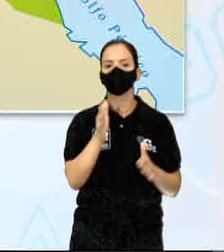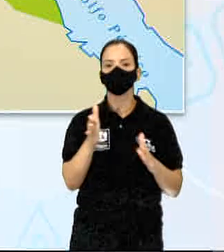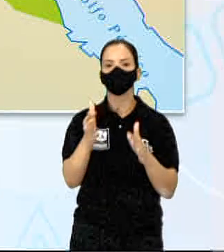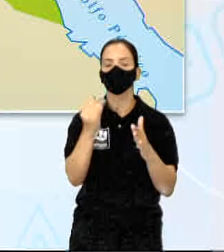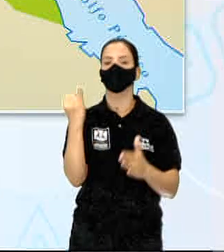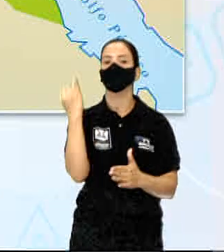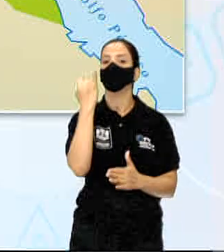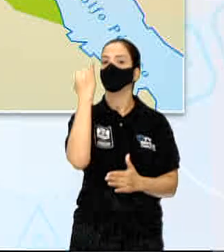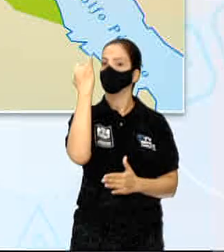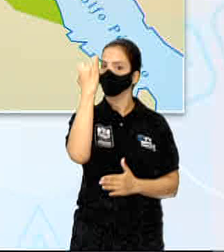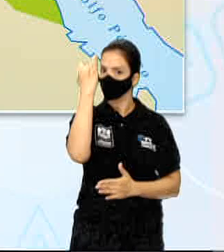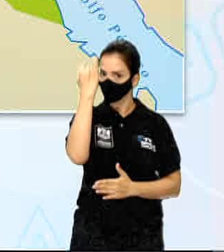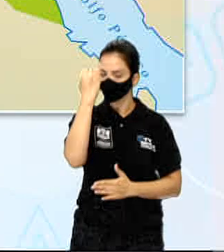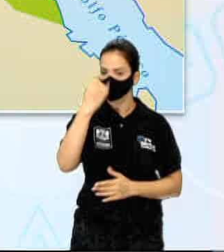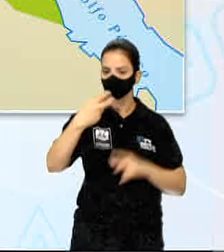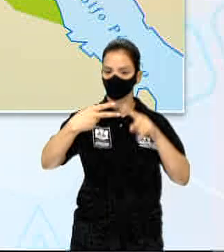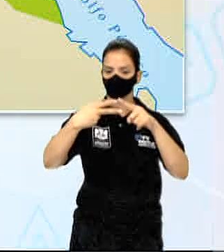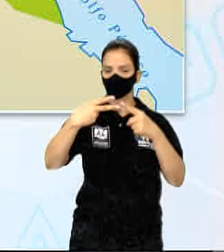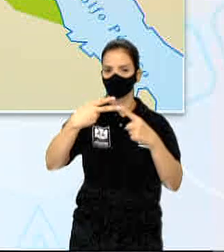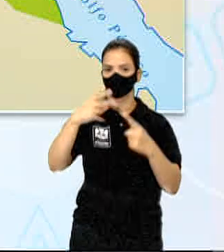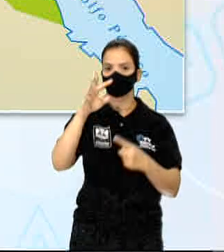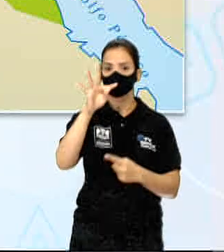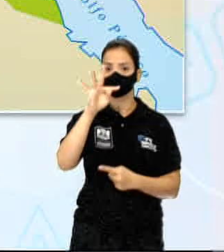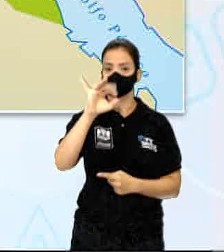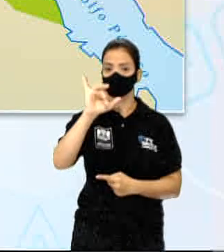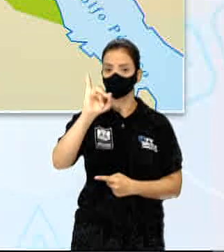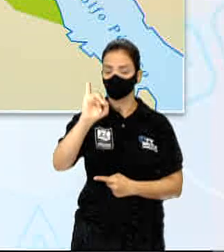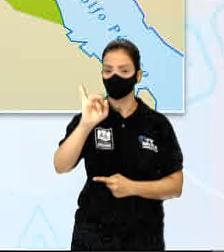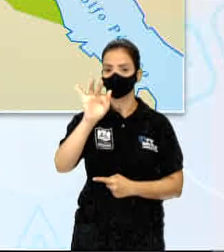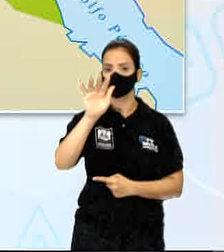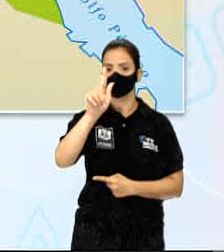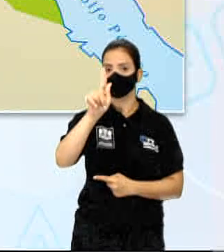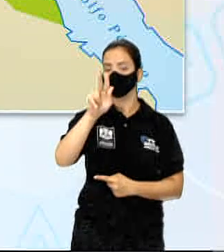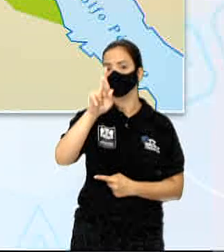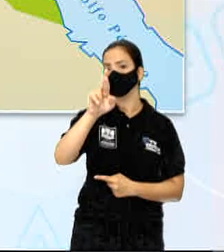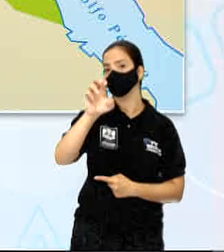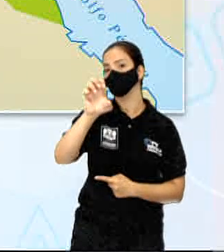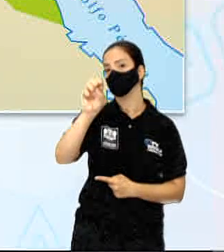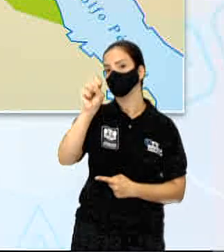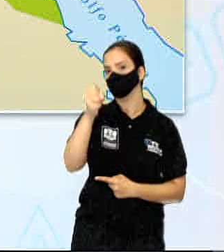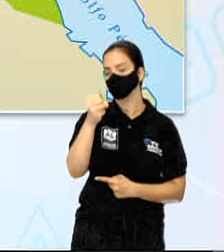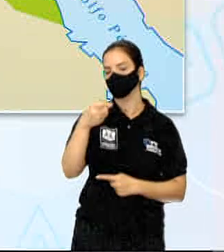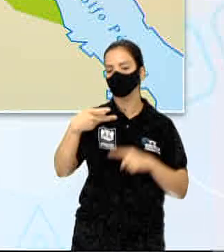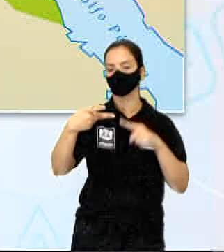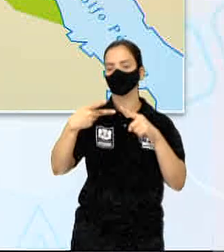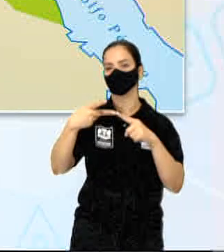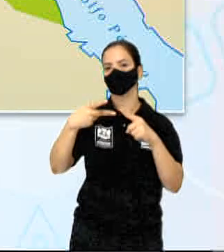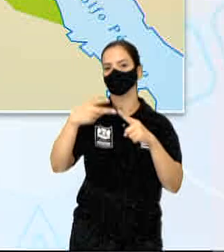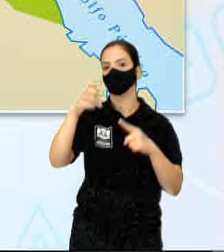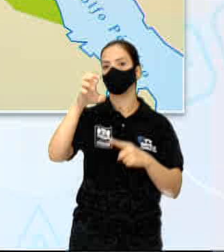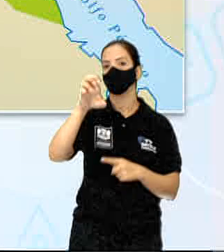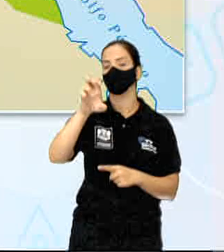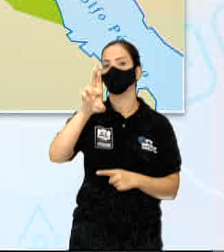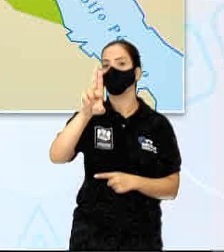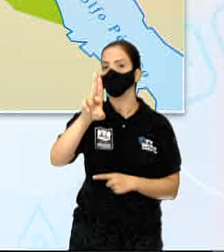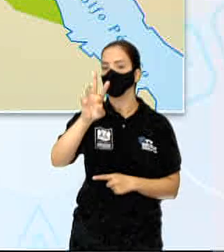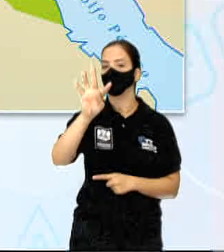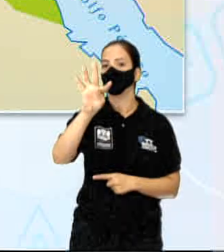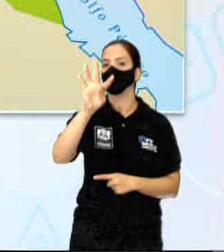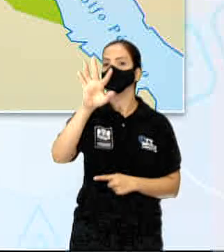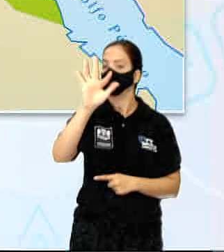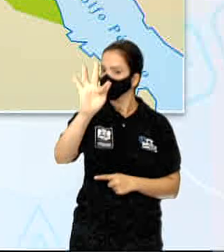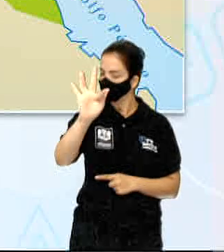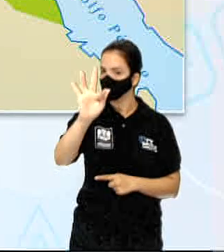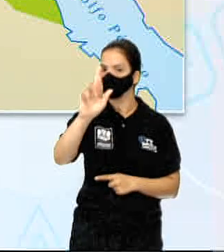é o rio Tigre e o rio Eufrates, tá? E ao redor desses rios e no meio desses